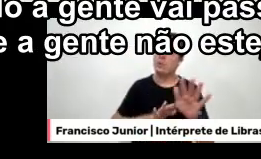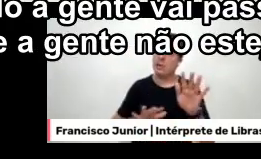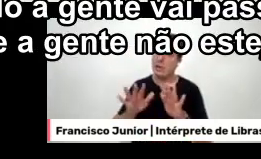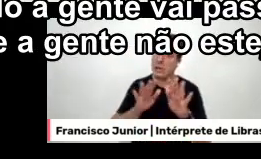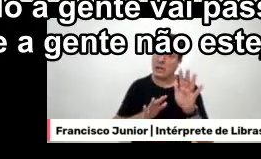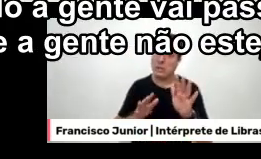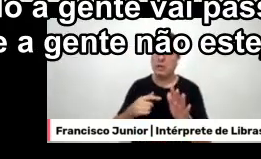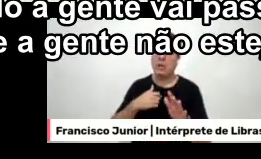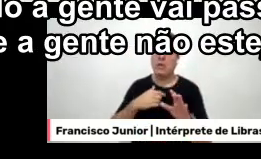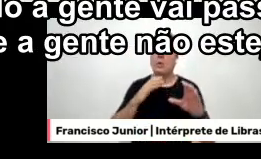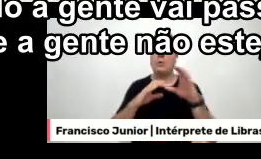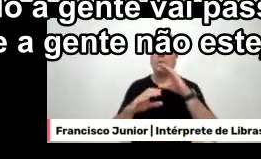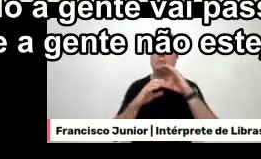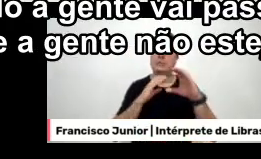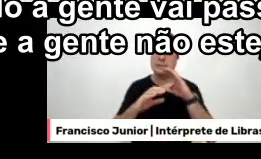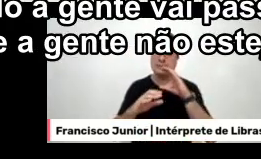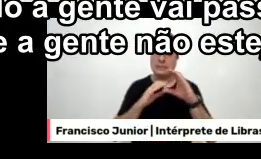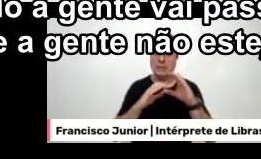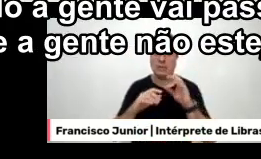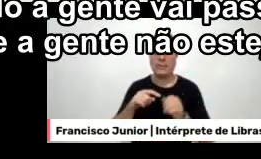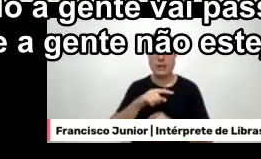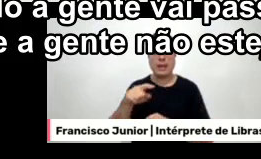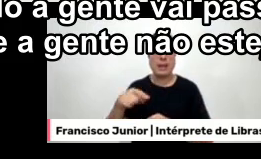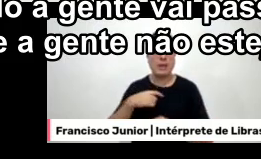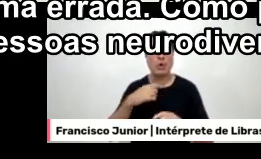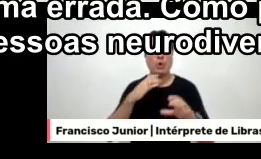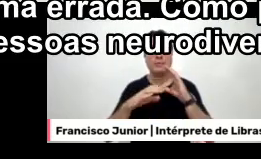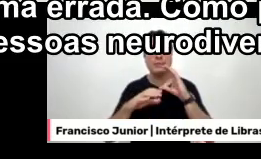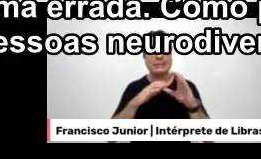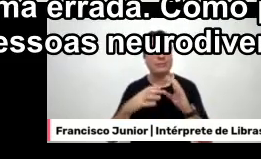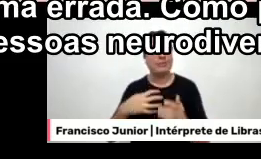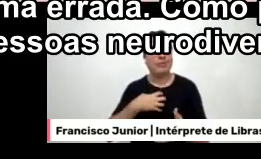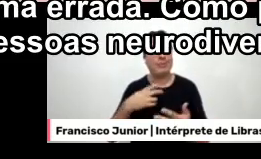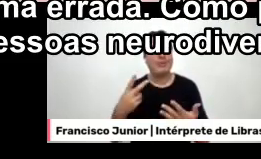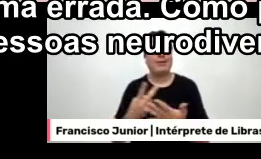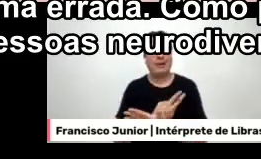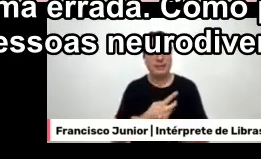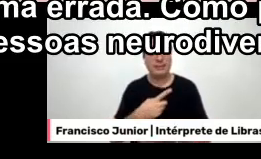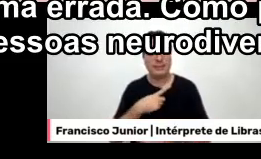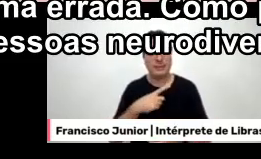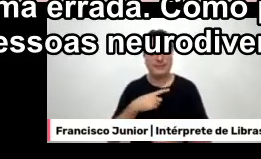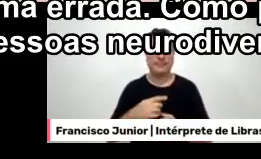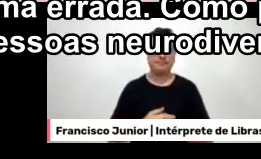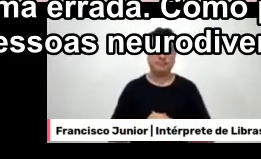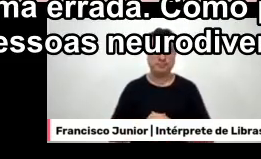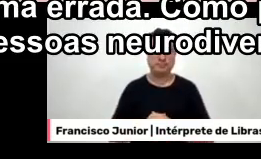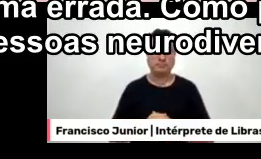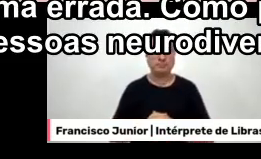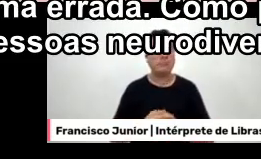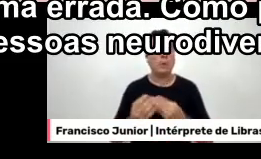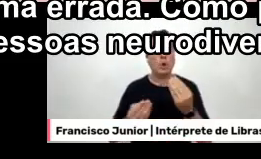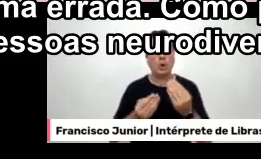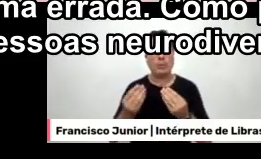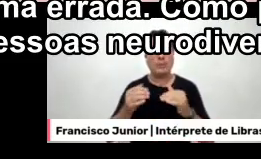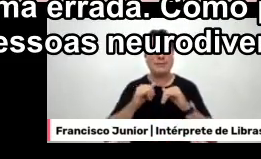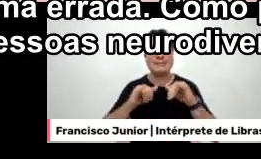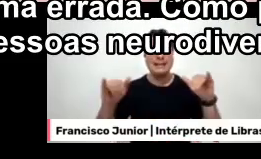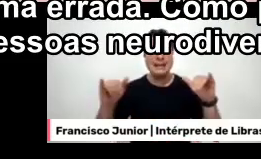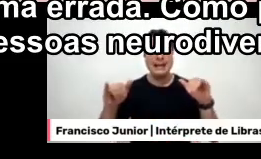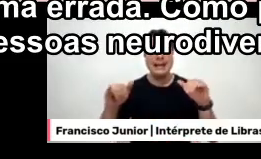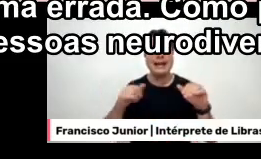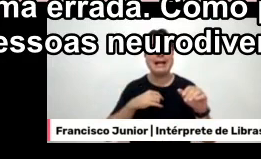a nossa comunicação, para que a gente não esteja passando a comunicação de forma errada. Como